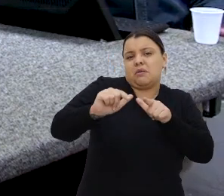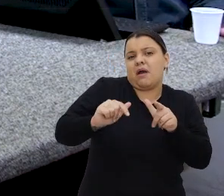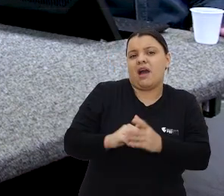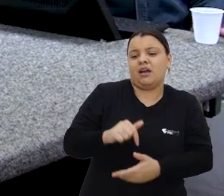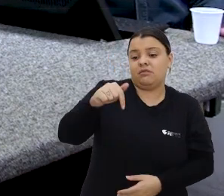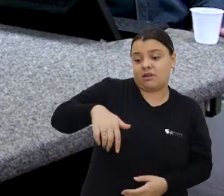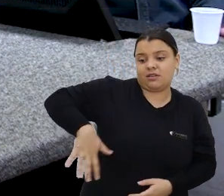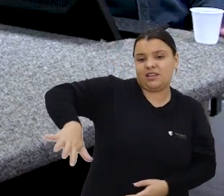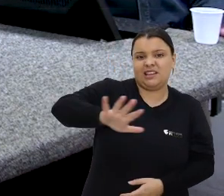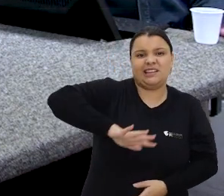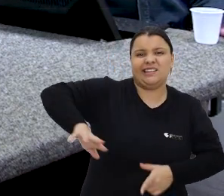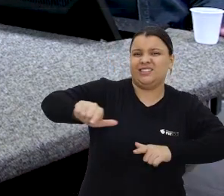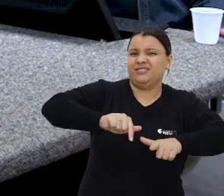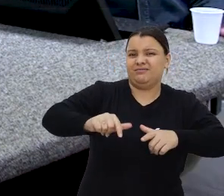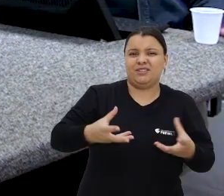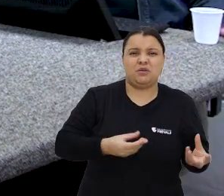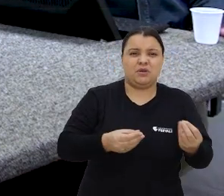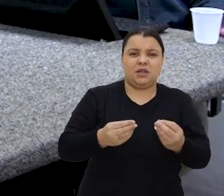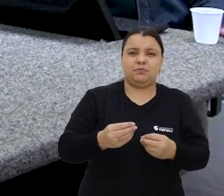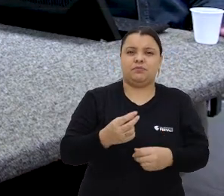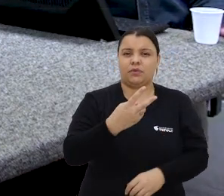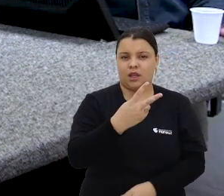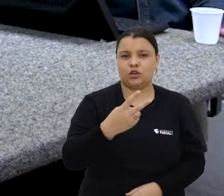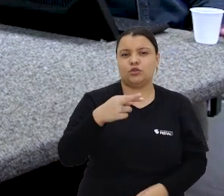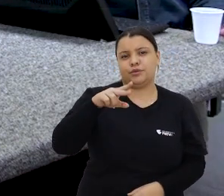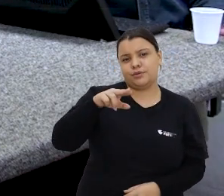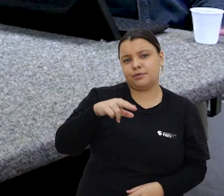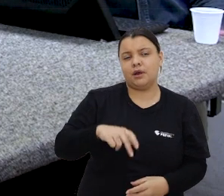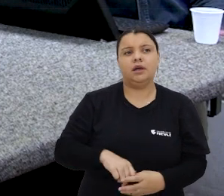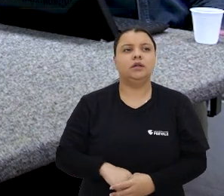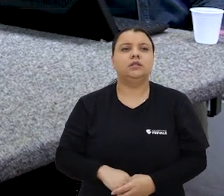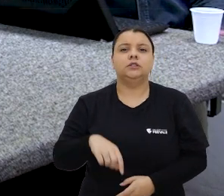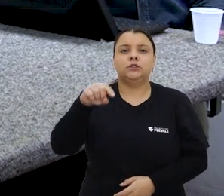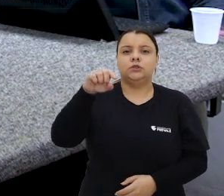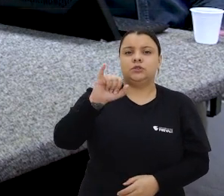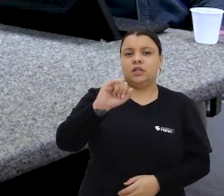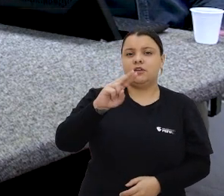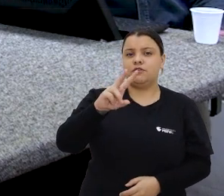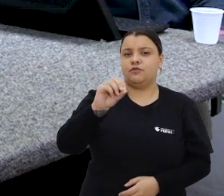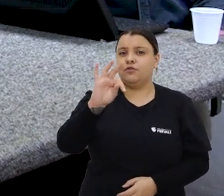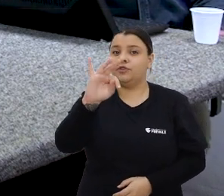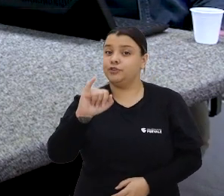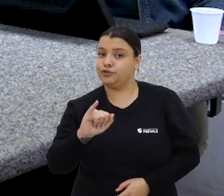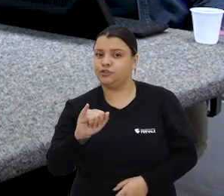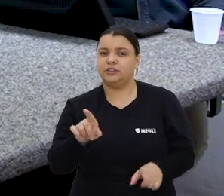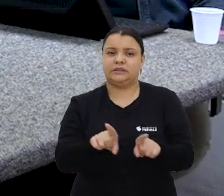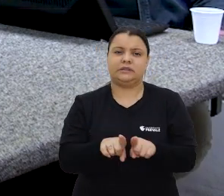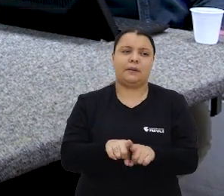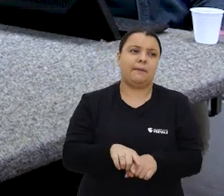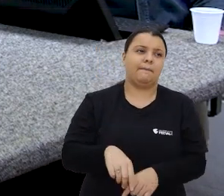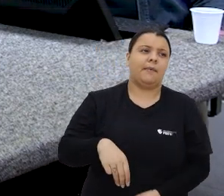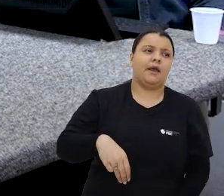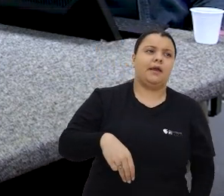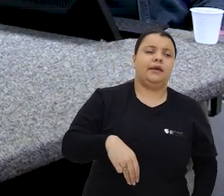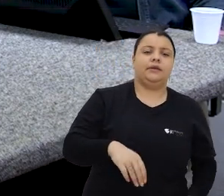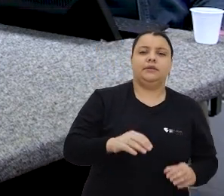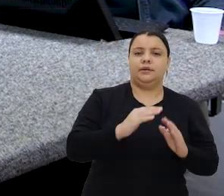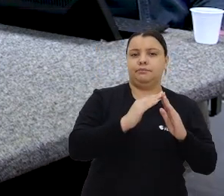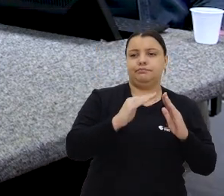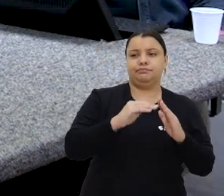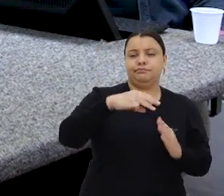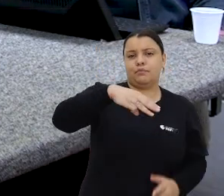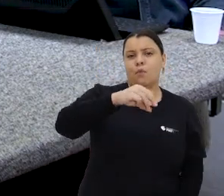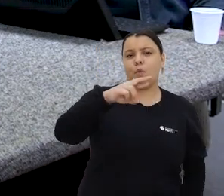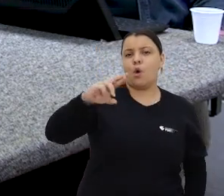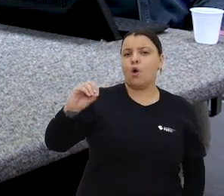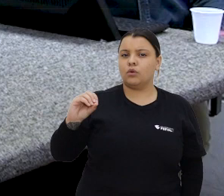trabalhei muito em Dois Irmãos, aqui em Voti, Lindolfo Collor, Morro Reuter. Então, legal. conheço